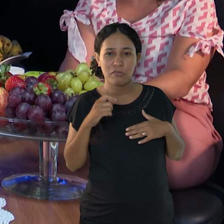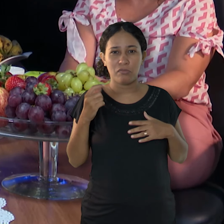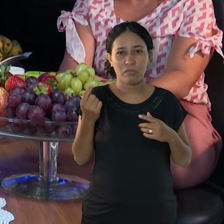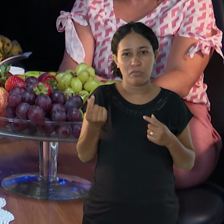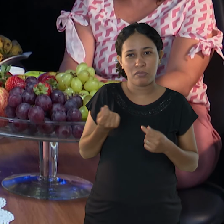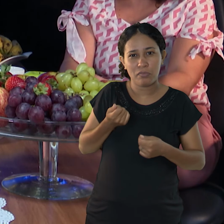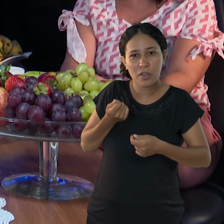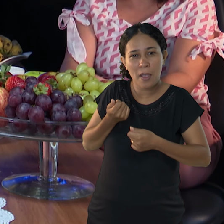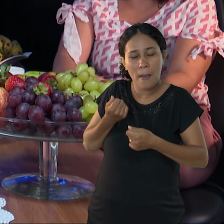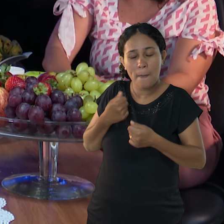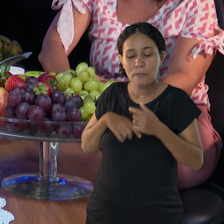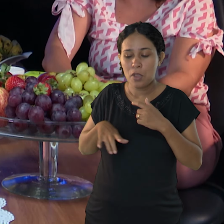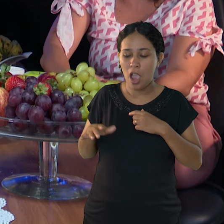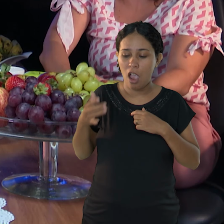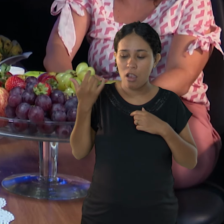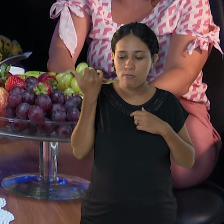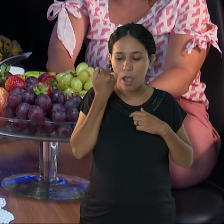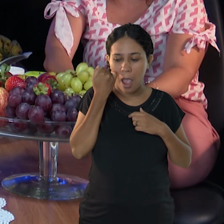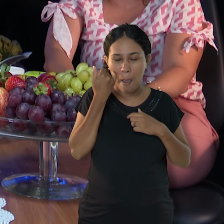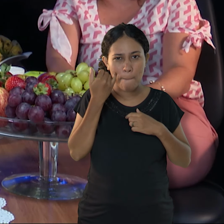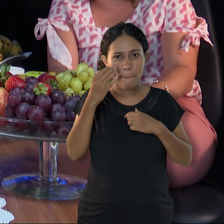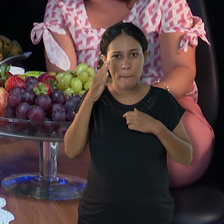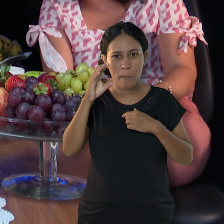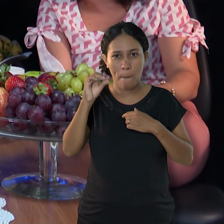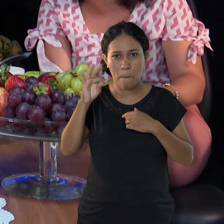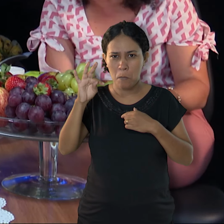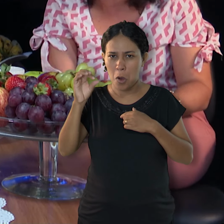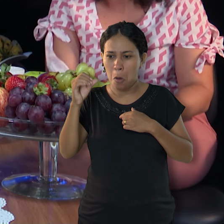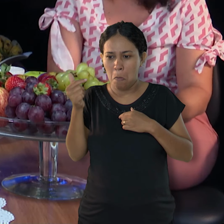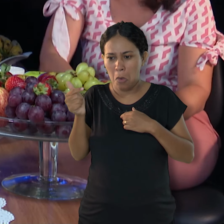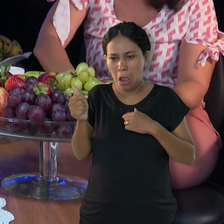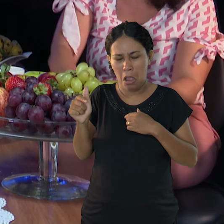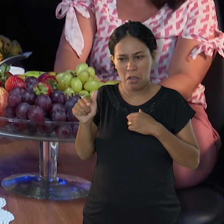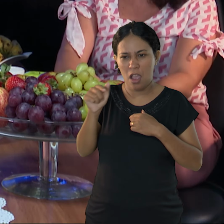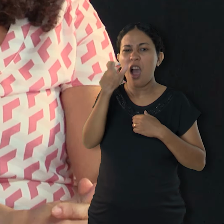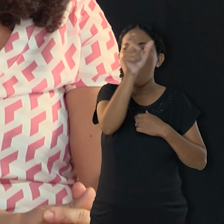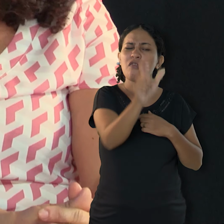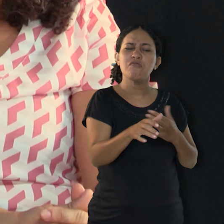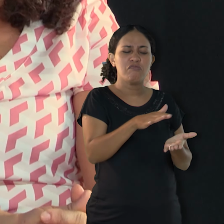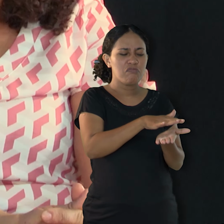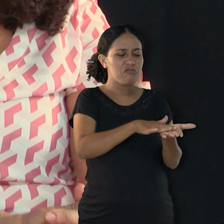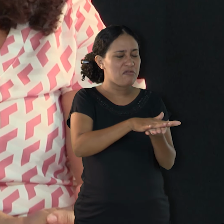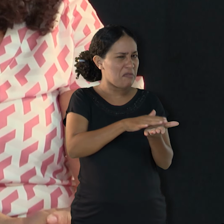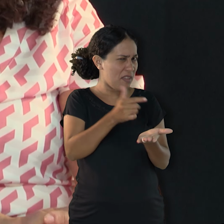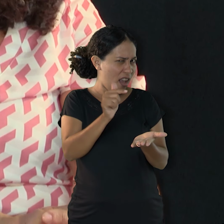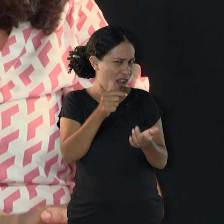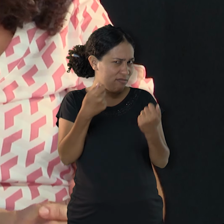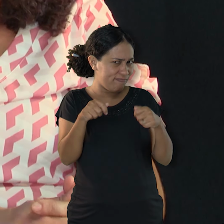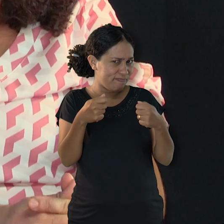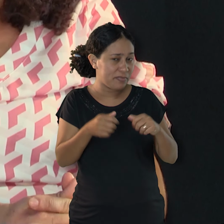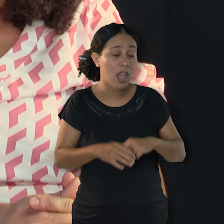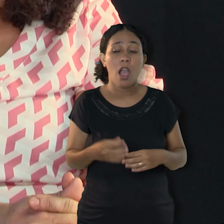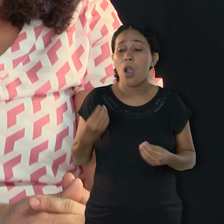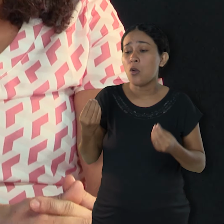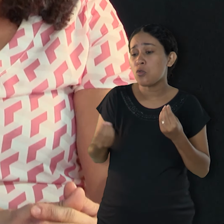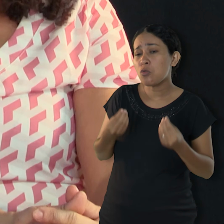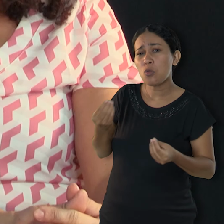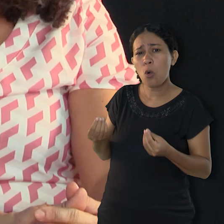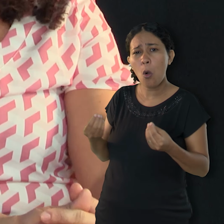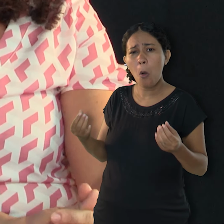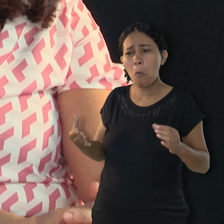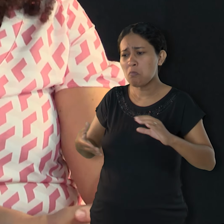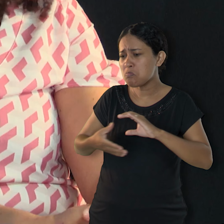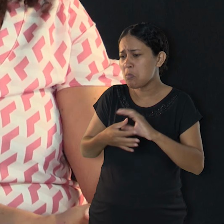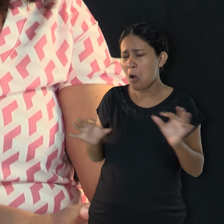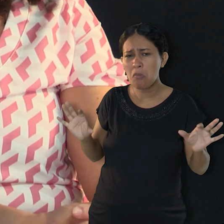seu rosto tá maravilhoso, viu? Você acha que nem sem precisa nada. ainda. Como é que você concilia tudo isso? Filho, trabalho,